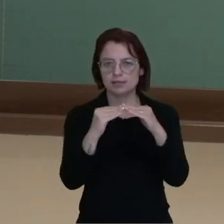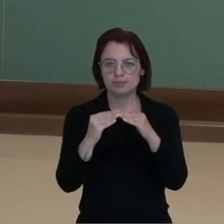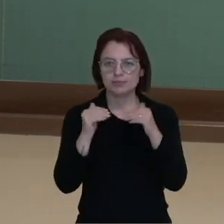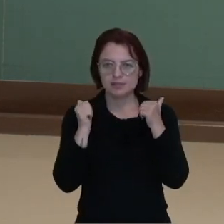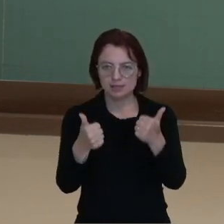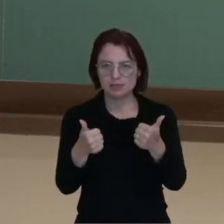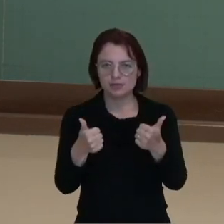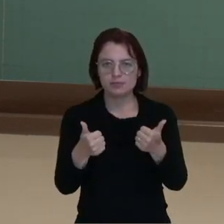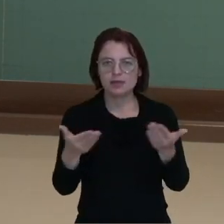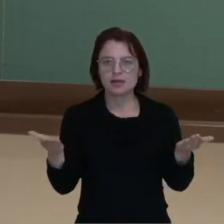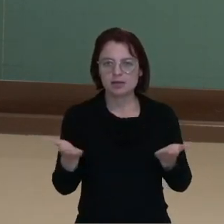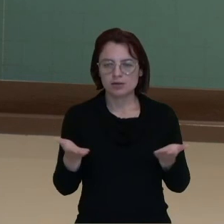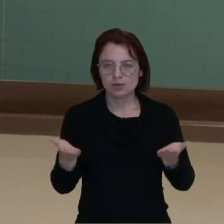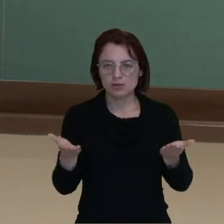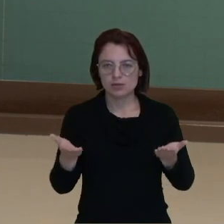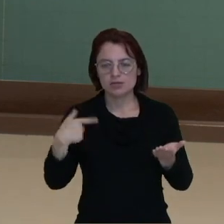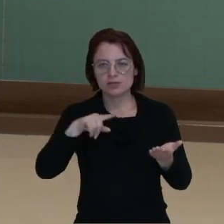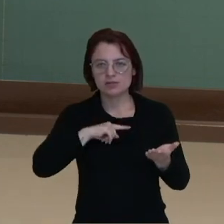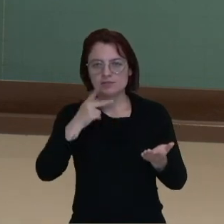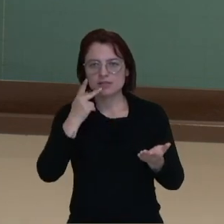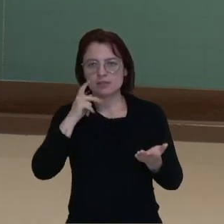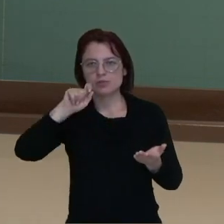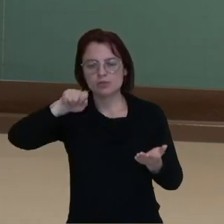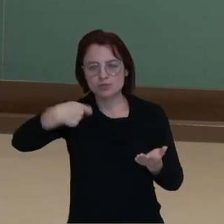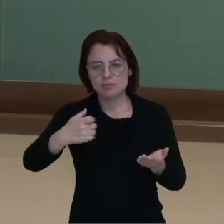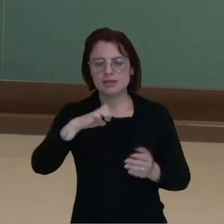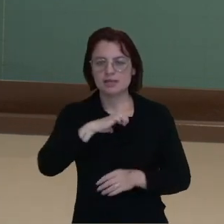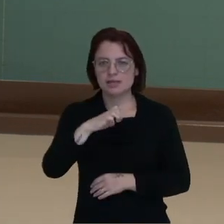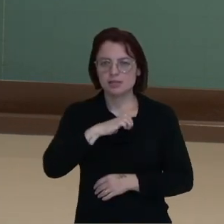Certo, galera? Então nós falamos um pouco sobre ética e um